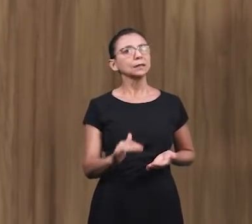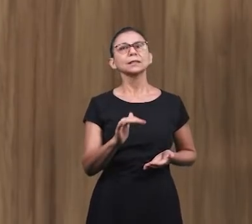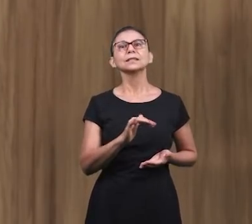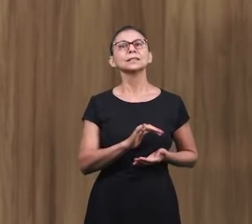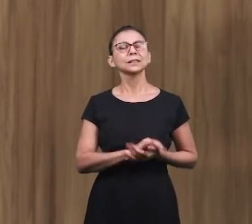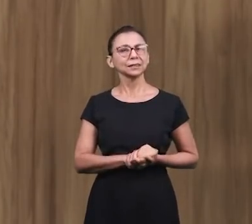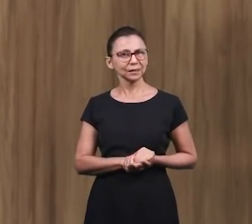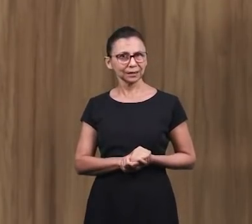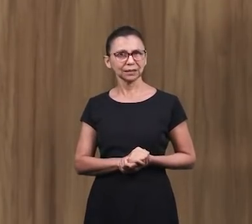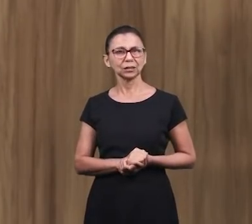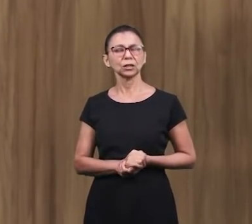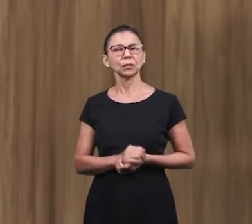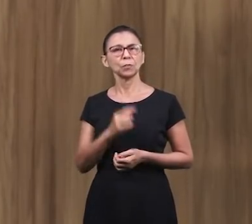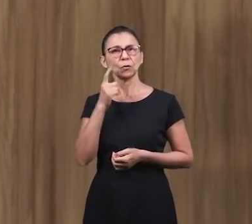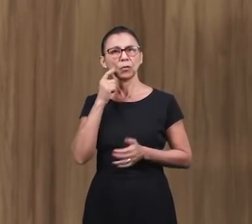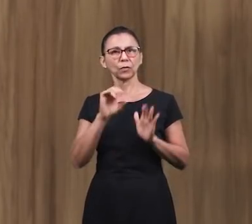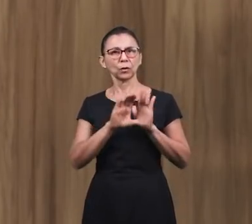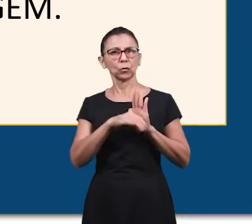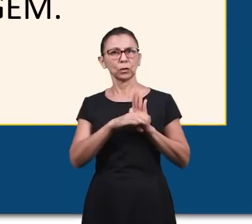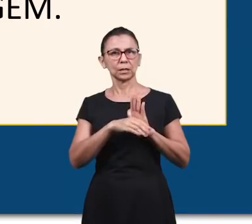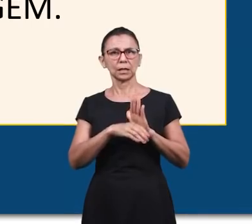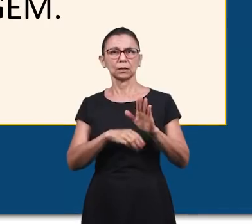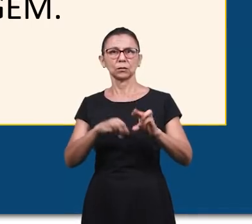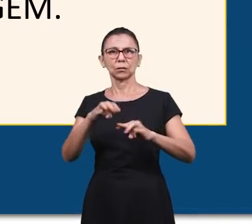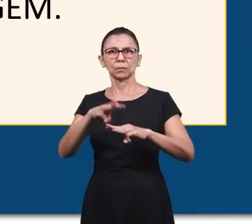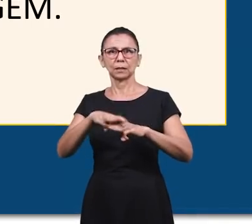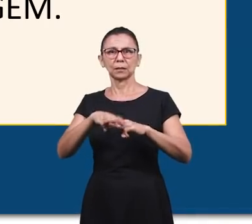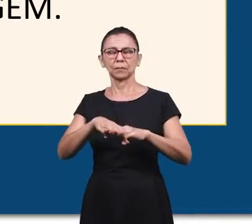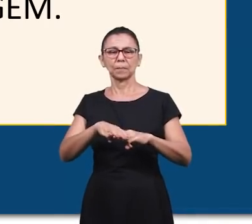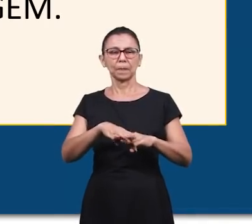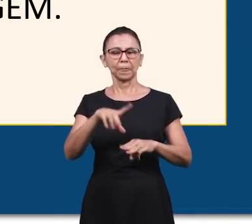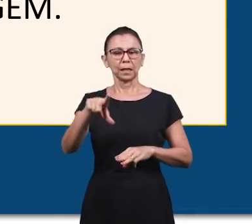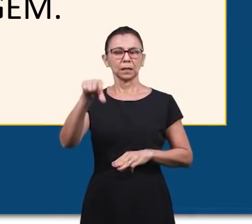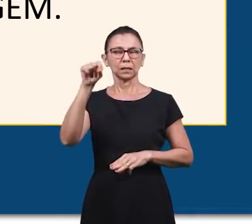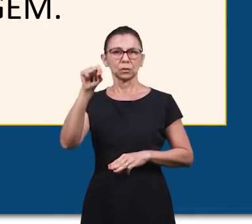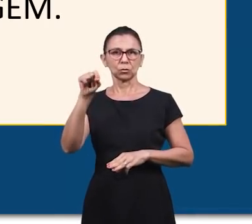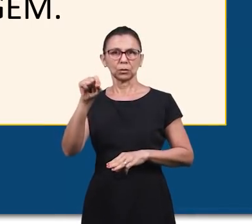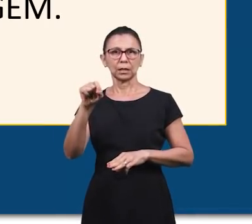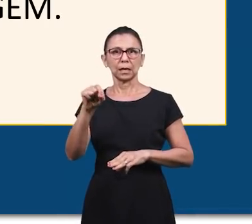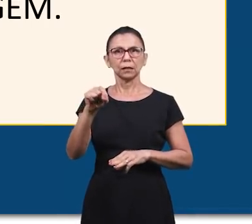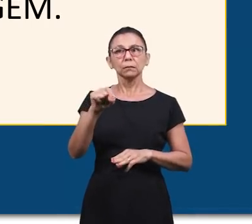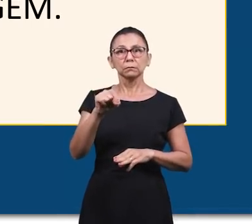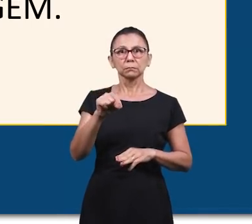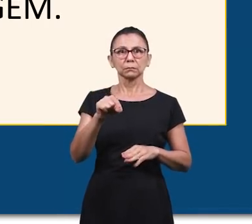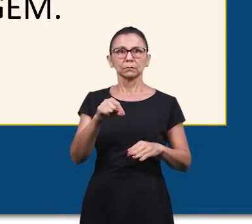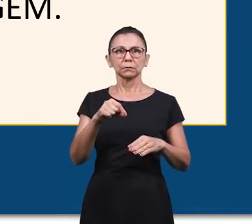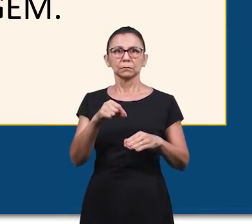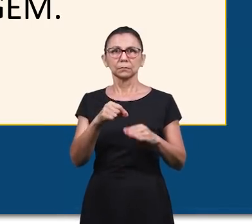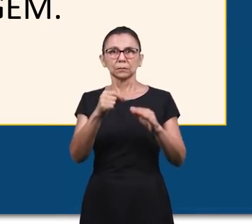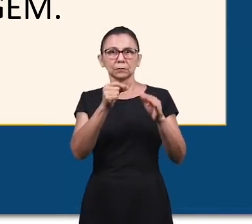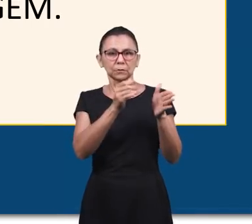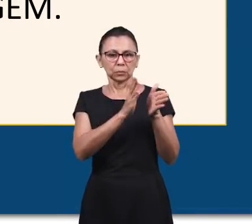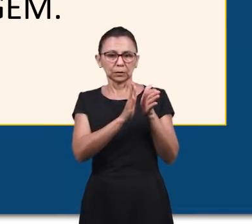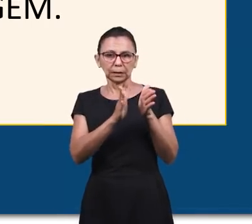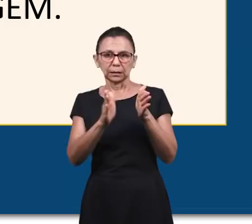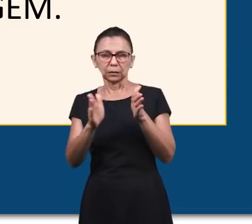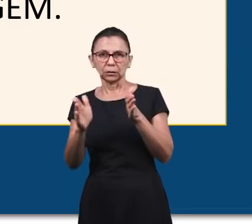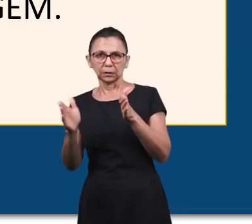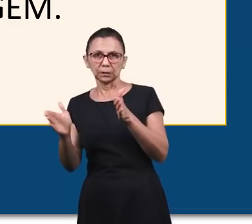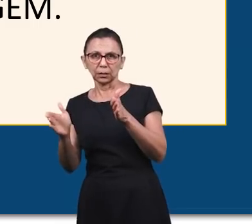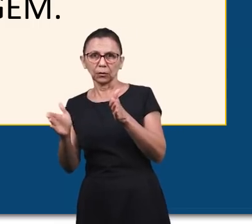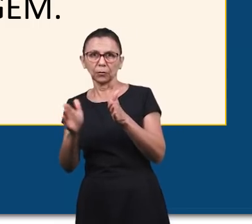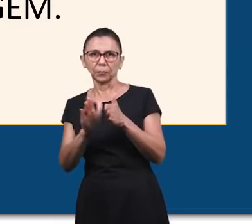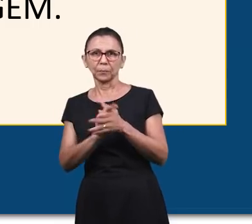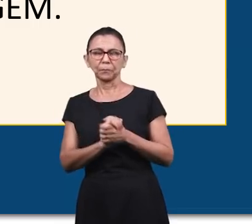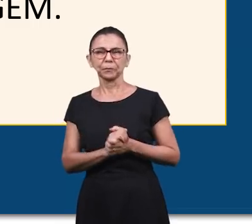cada conceito matemático desse: seleção, categorização e organização. Você sabia que eles aparecem